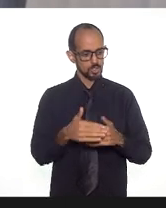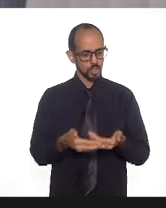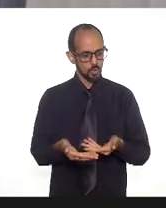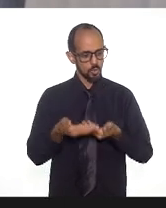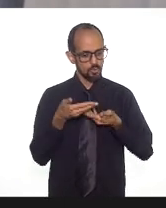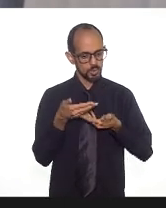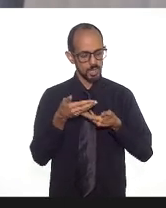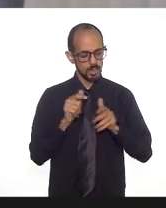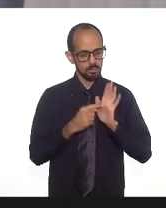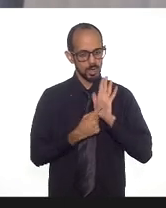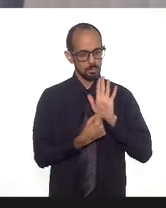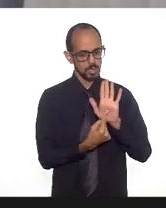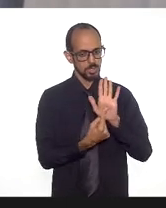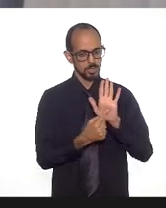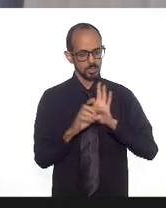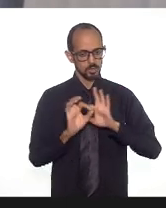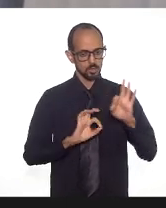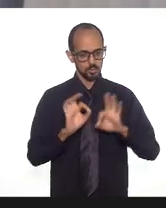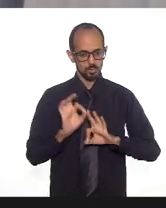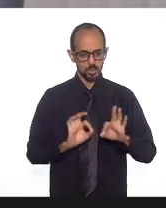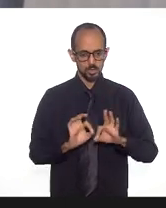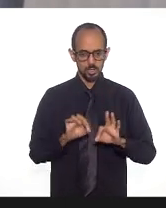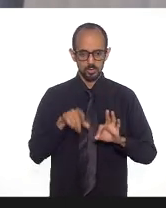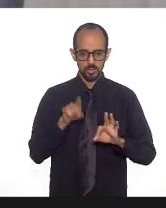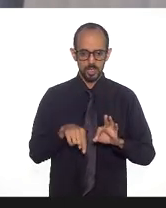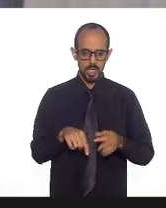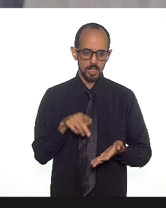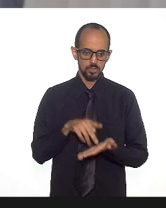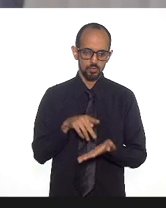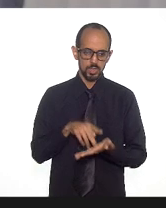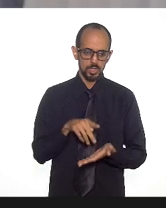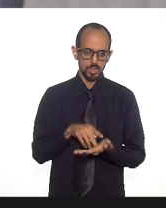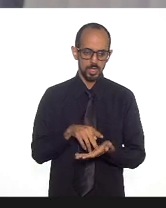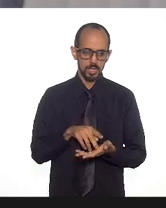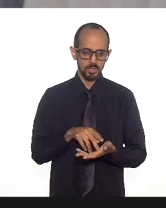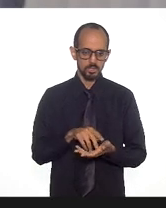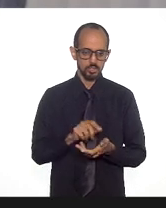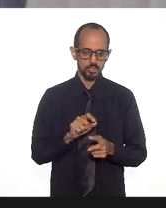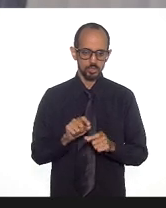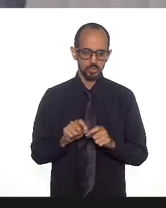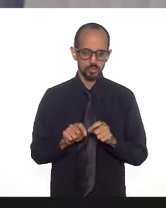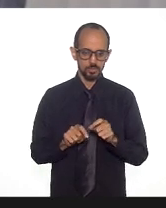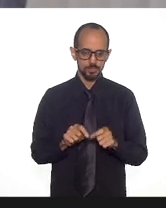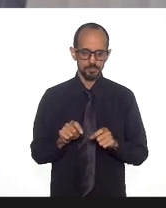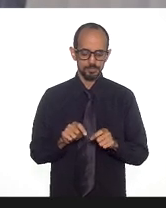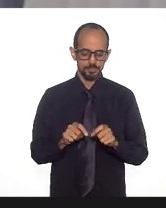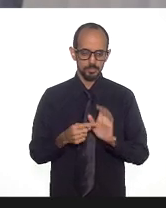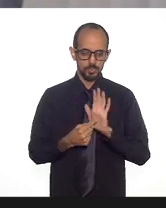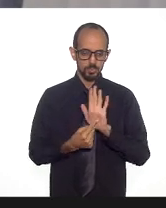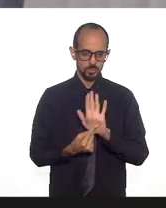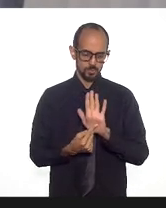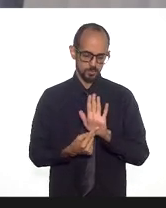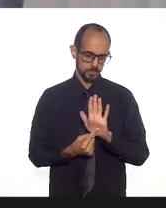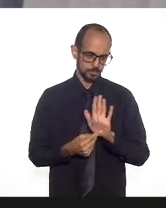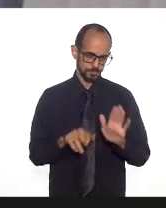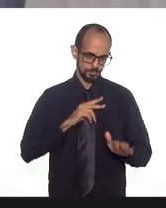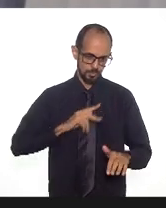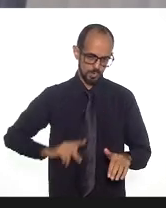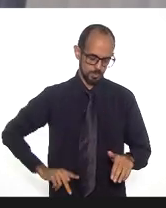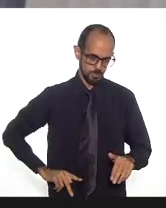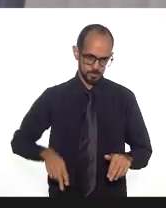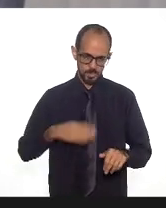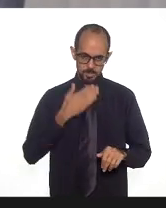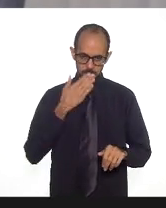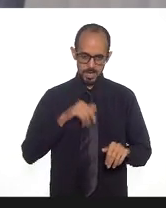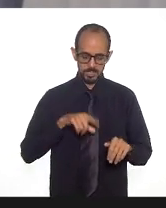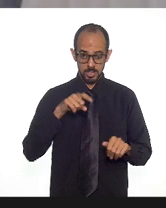apresentação do projeto que realmente vai ser colocado durante esse período do presidente. Quais são as ideias que ele